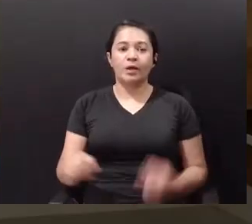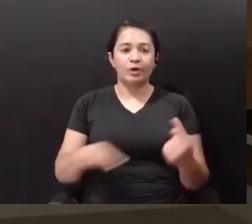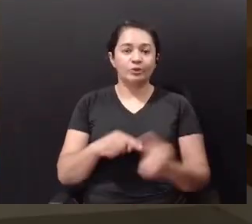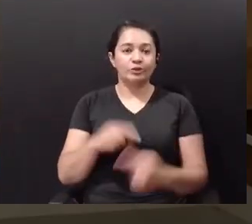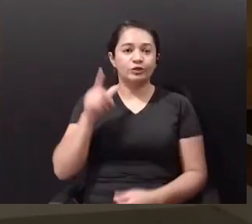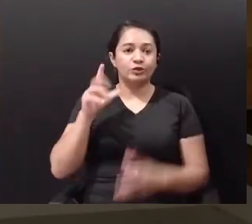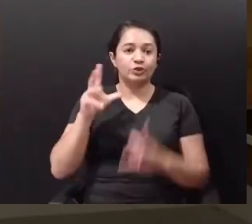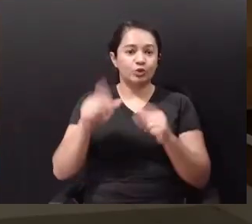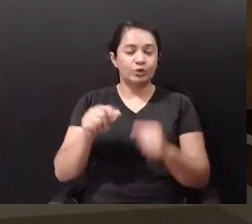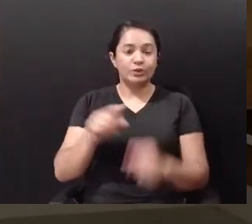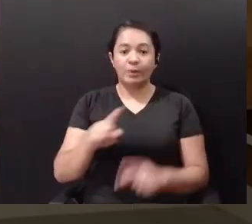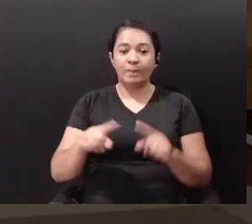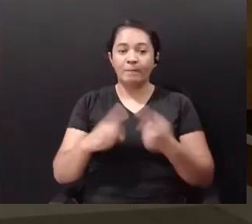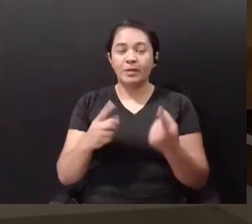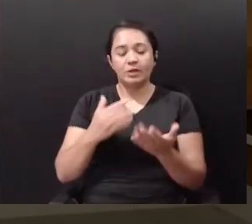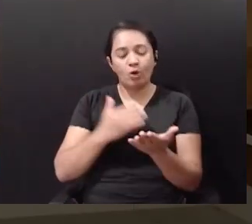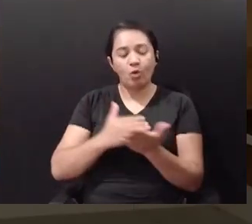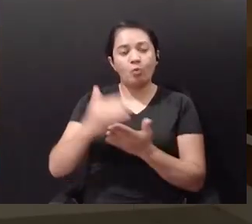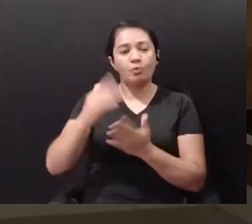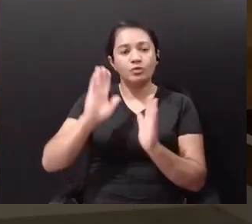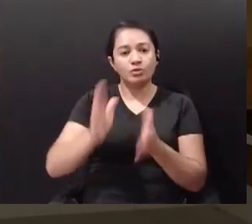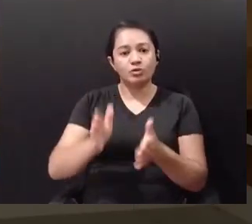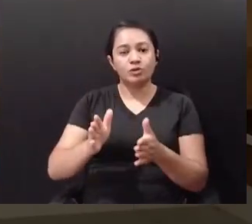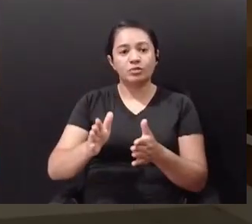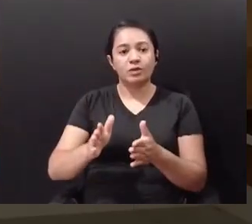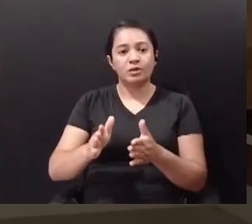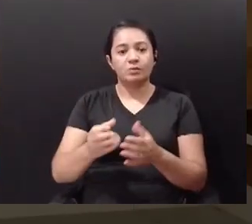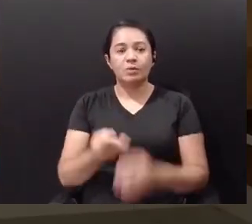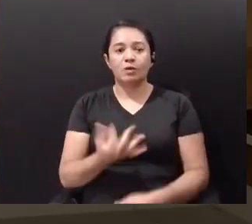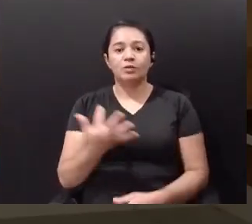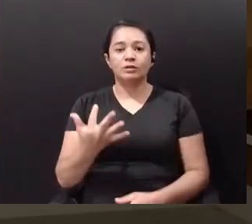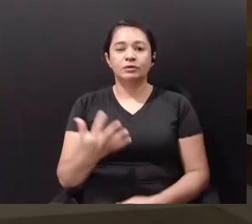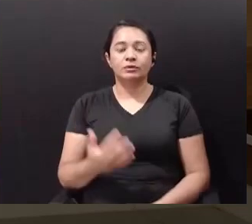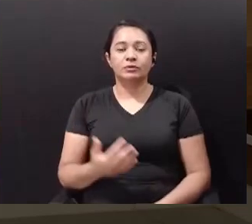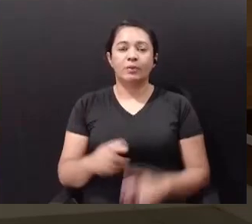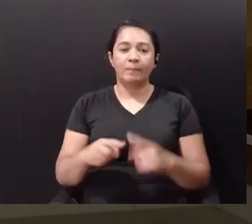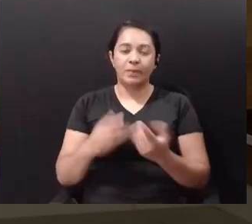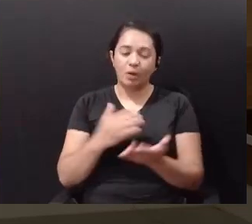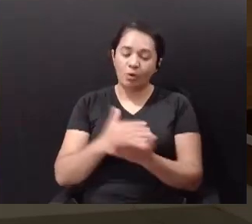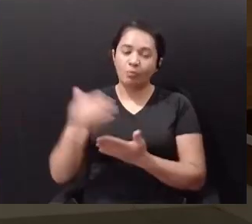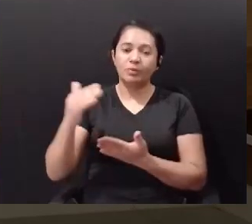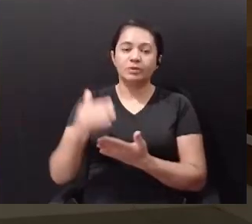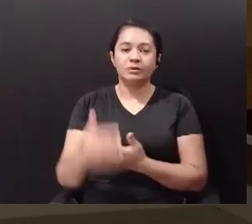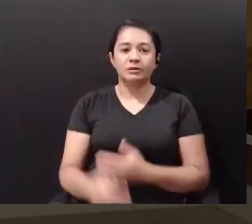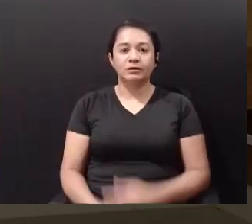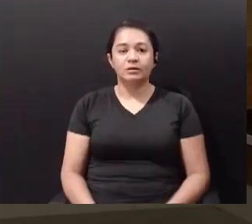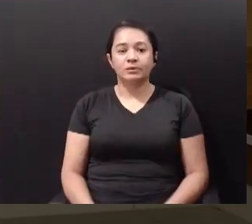o início, assim, uma intensificação, não é o início, mas uma intensificação